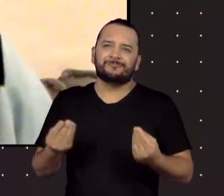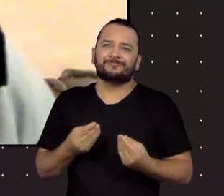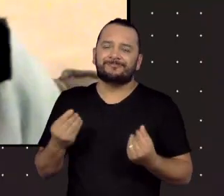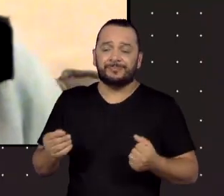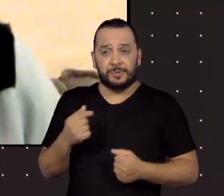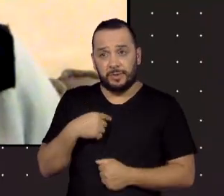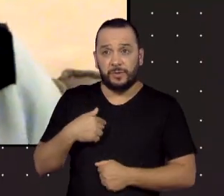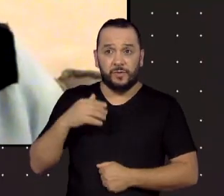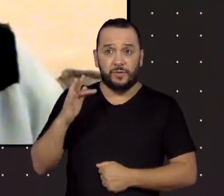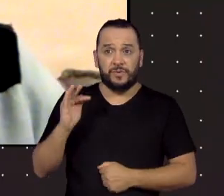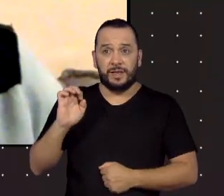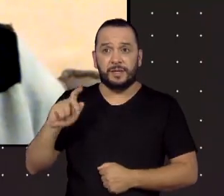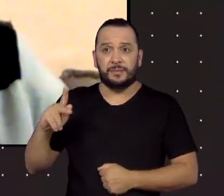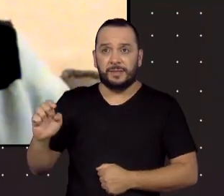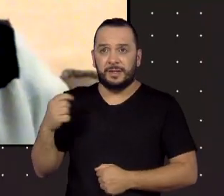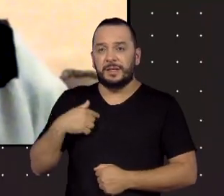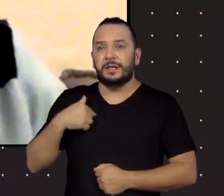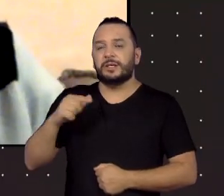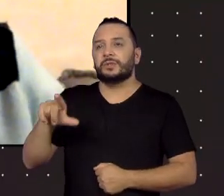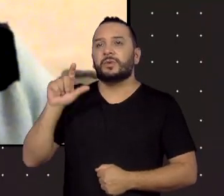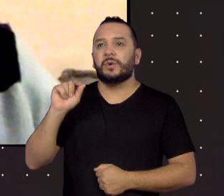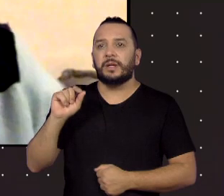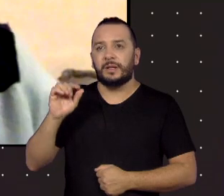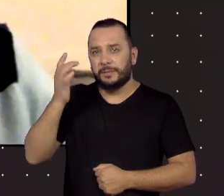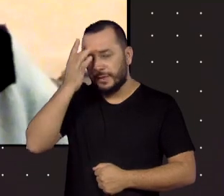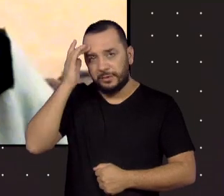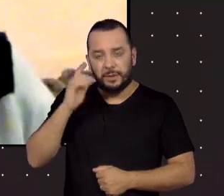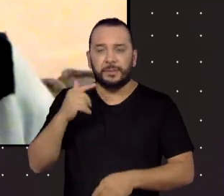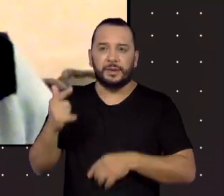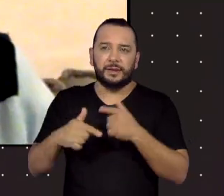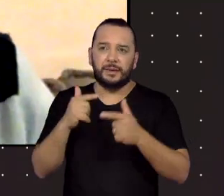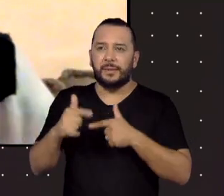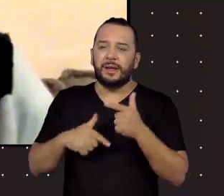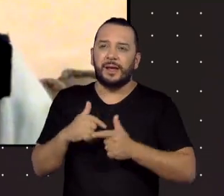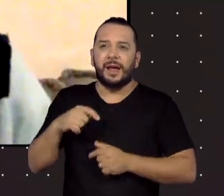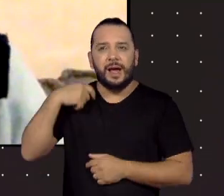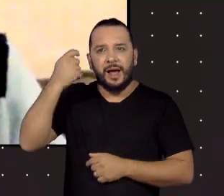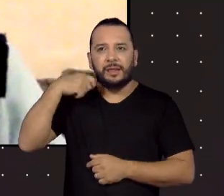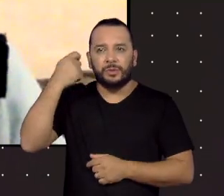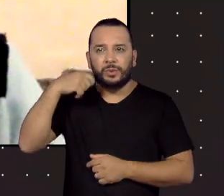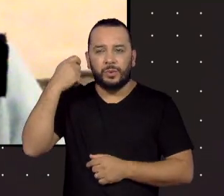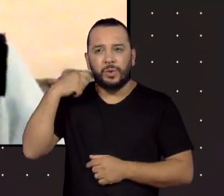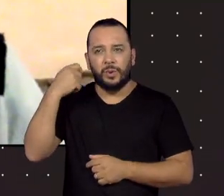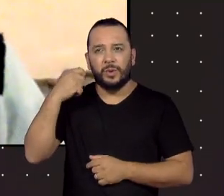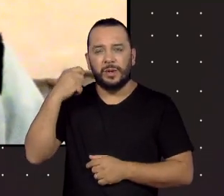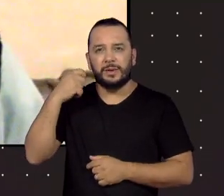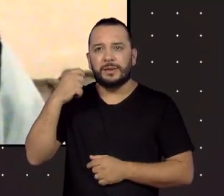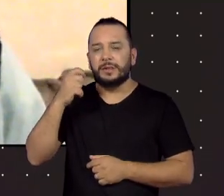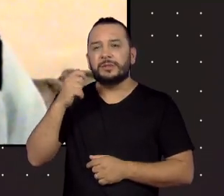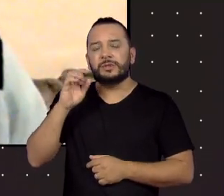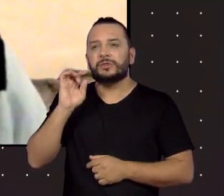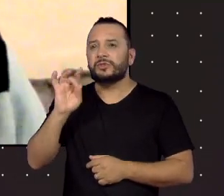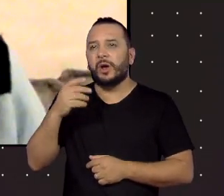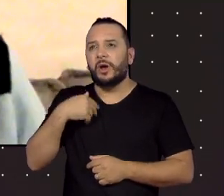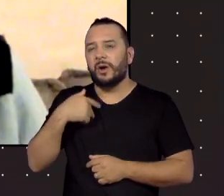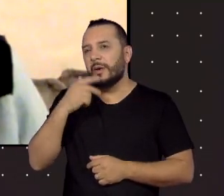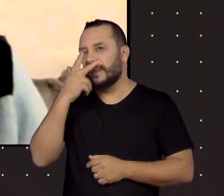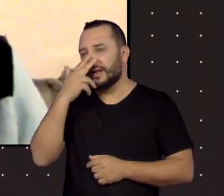escolha de figurantes ou extras. Me parece que já era para